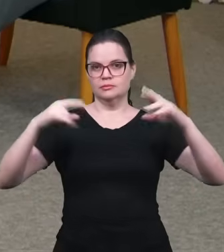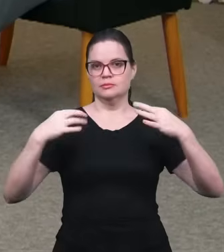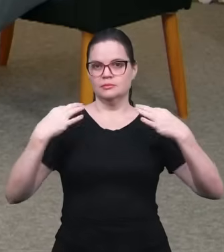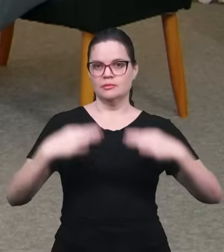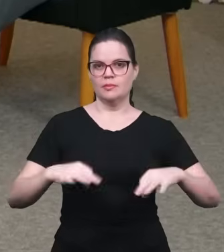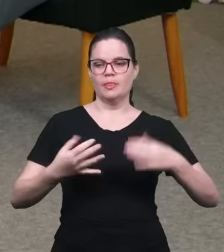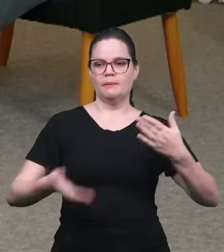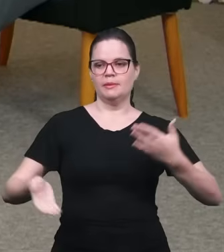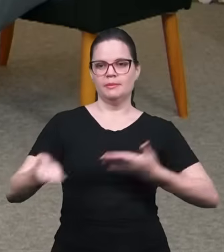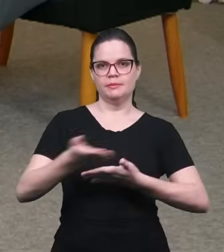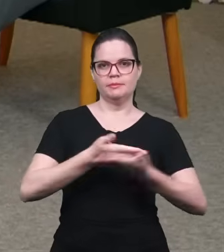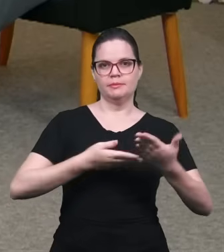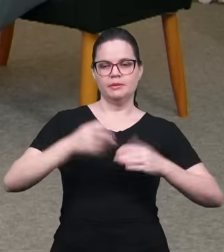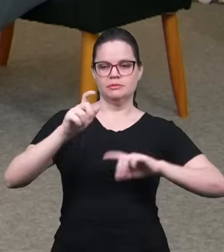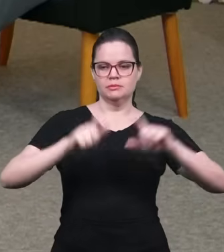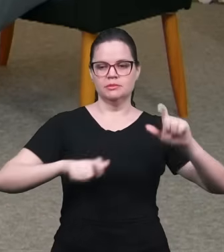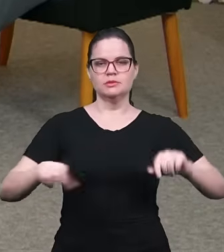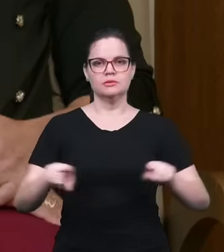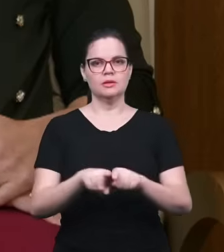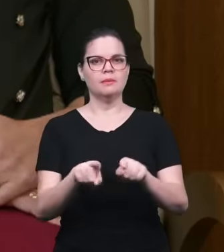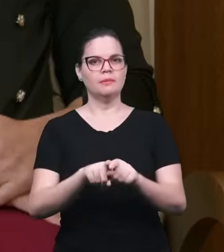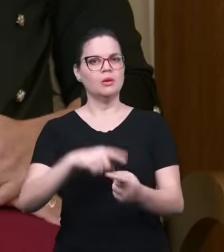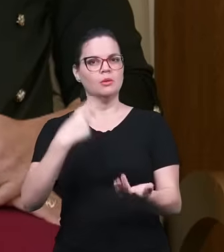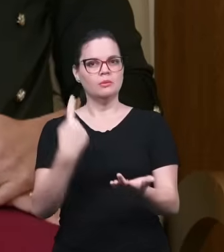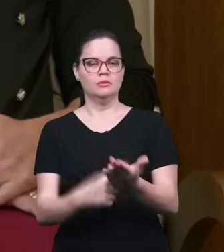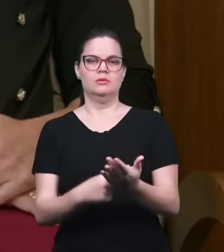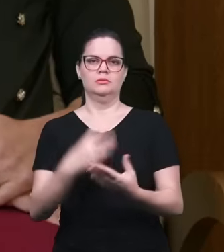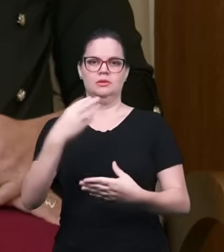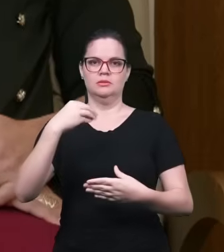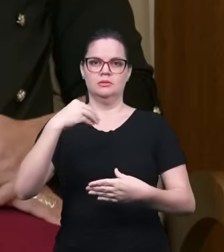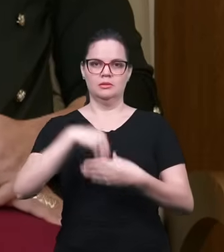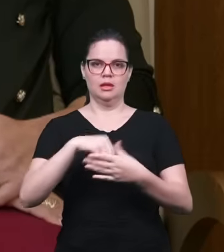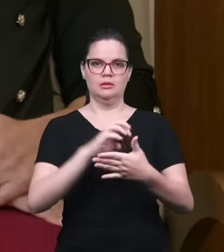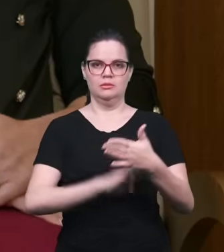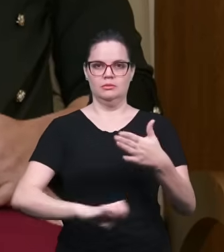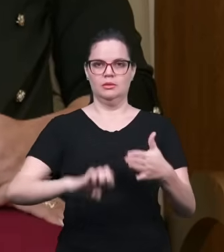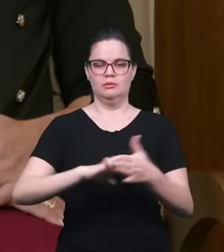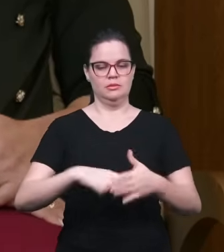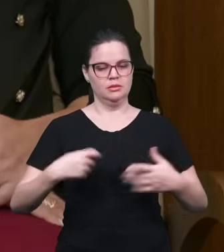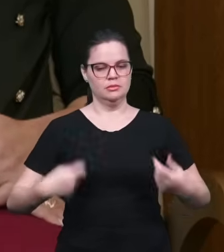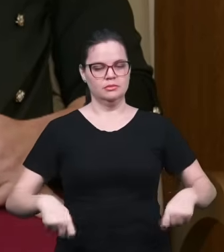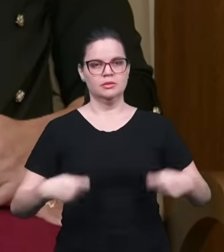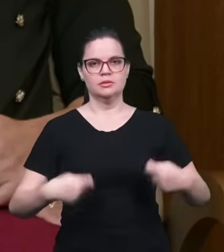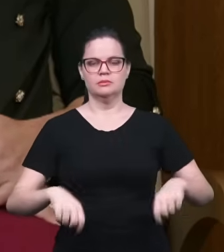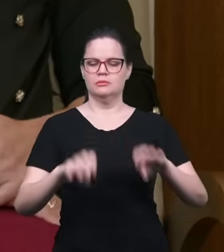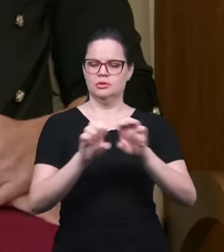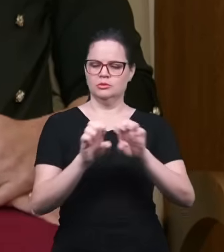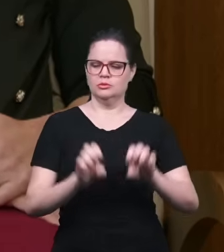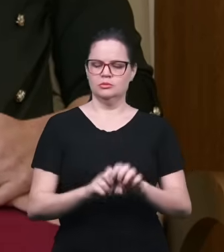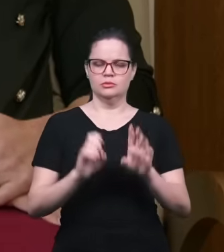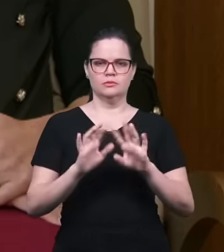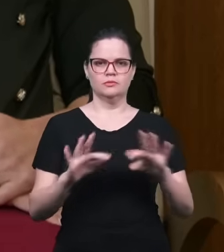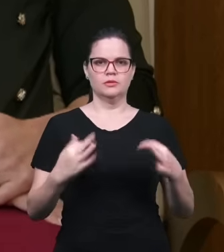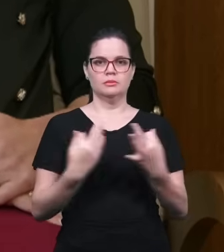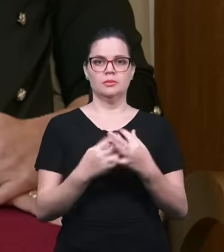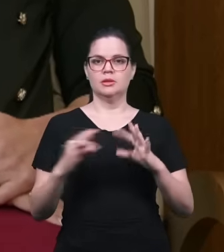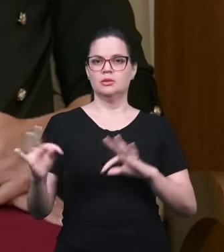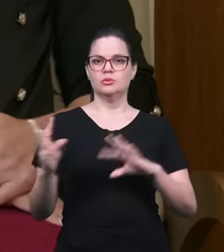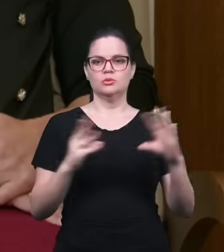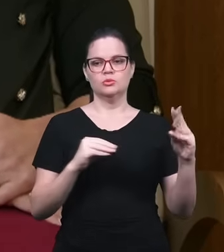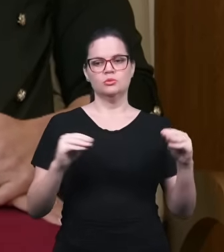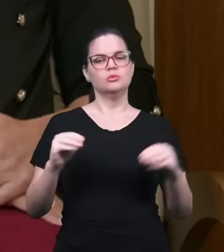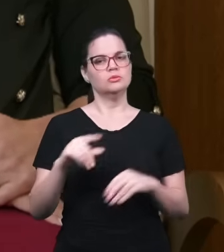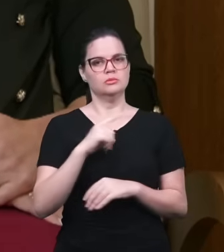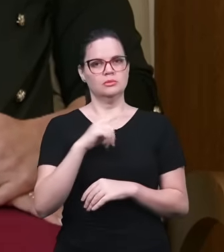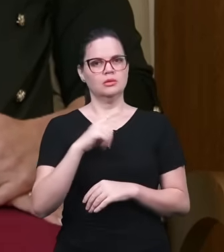pelas pessoas, o comprometimento dentro de uma empresa, de uma estrutura familiar, isso faz muita diferença.